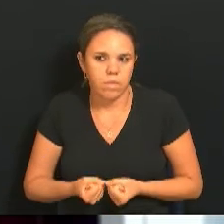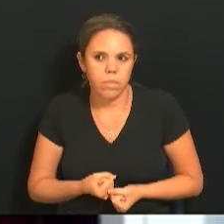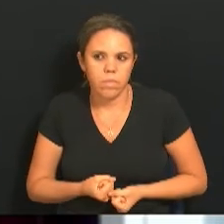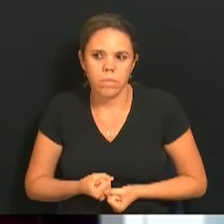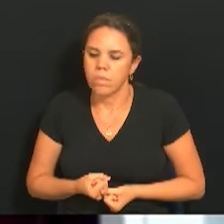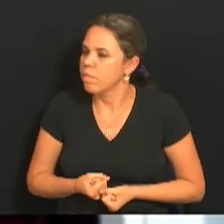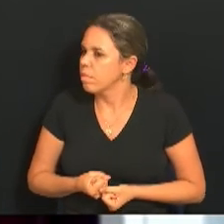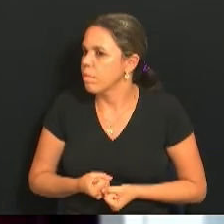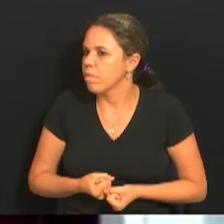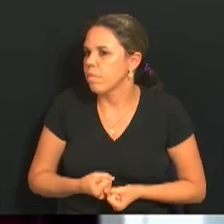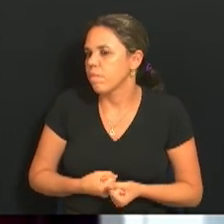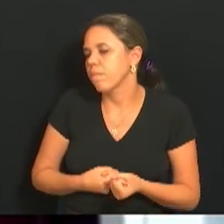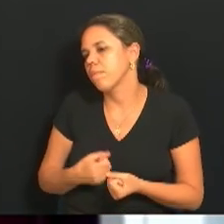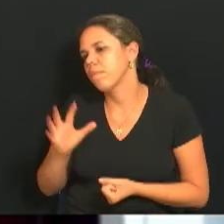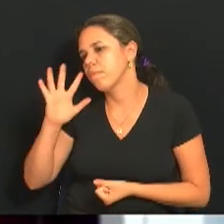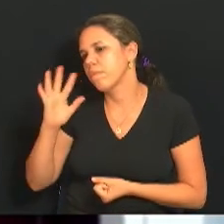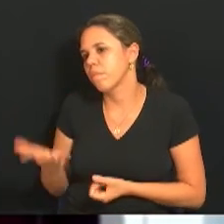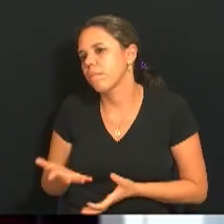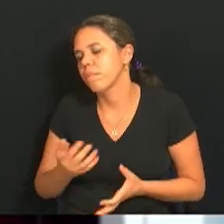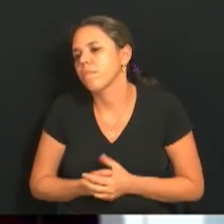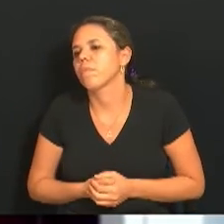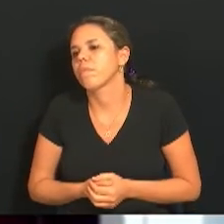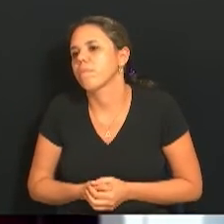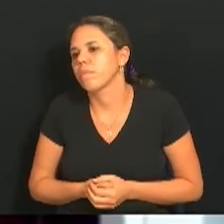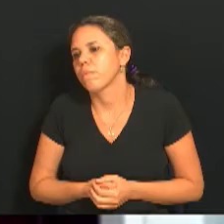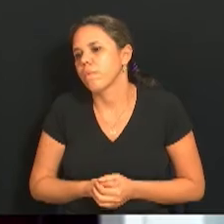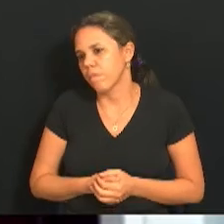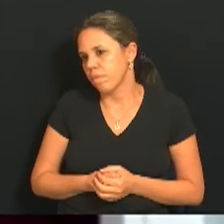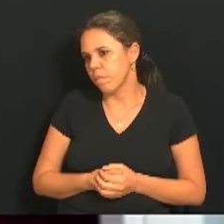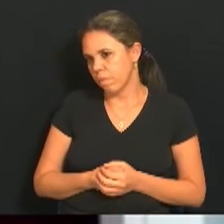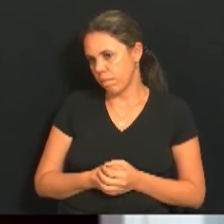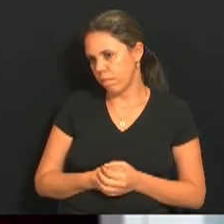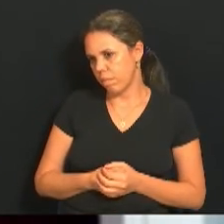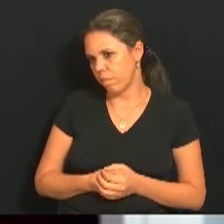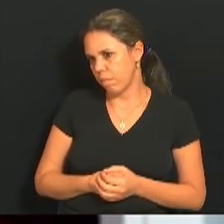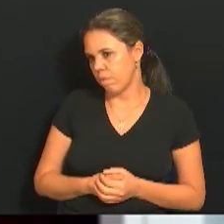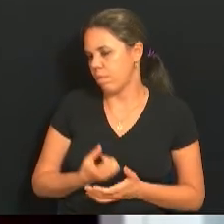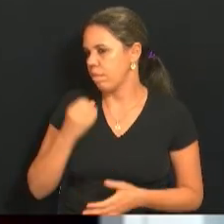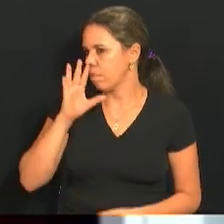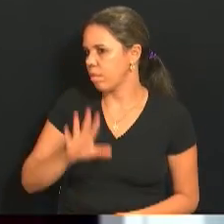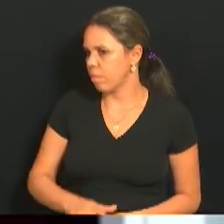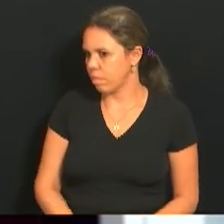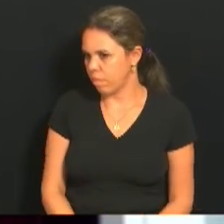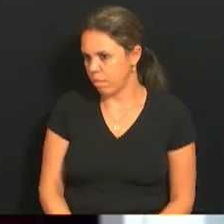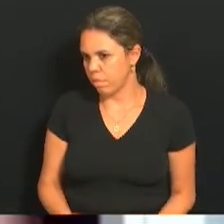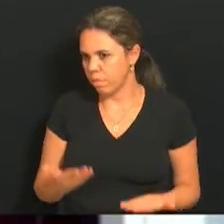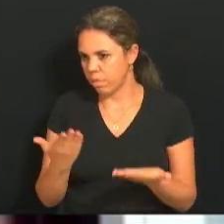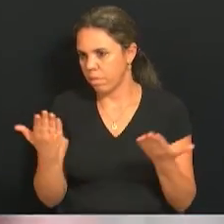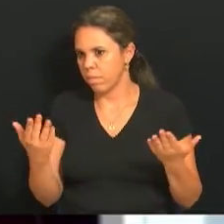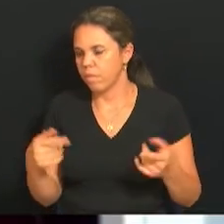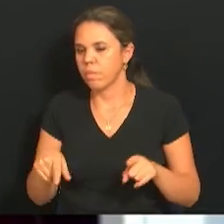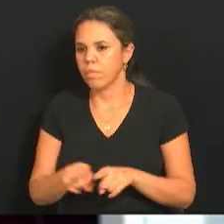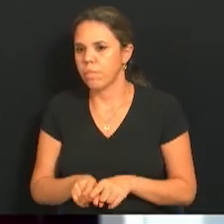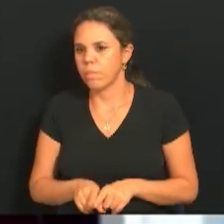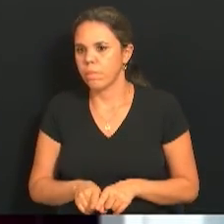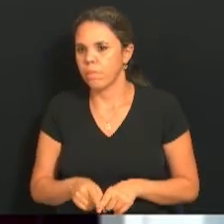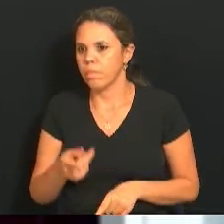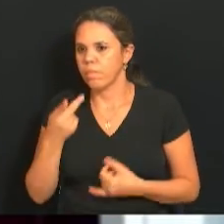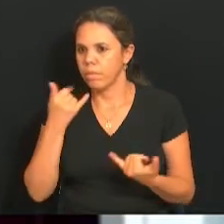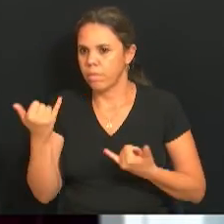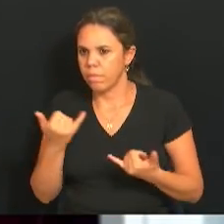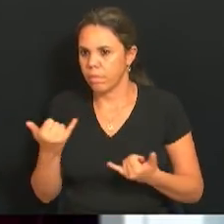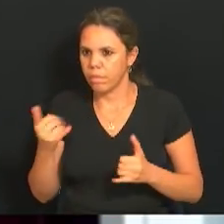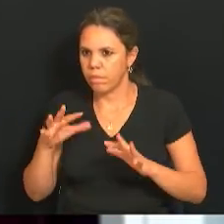trazer uma solução, vai trazer uma saída. Paula, querida, boa tarde. para você também. Como você mesma falou, estamos